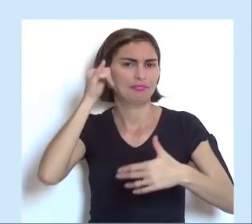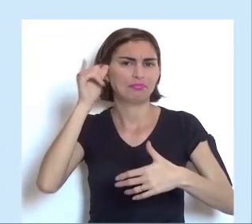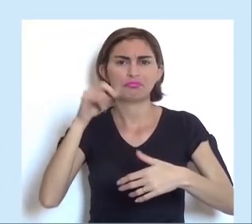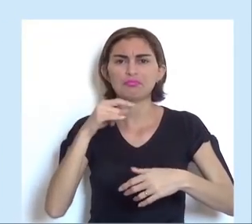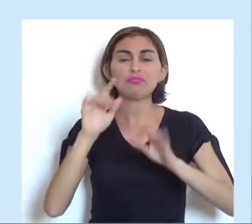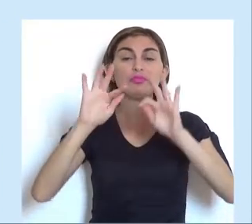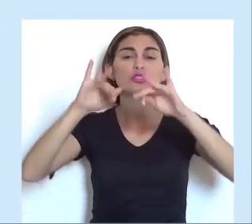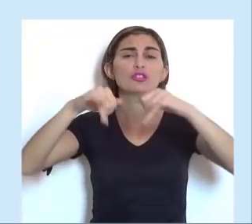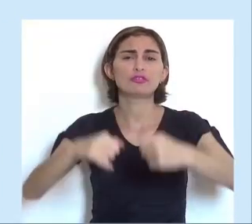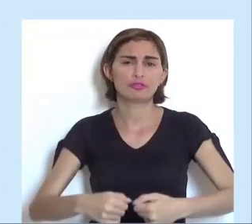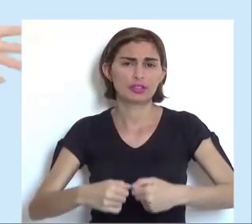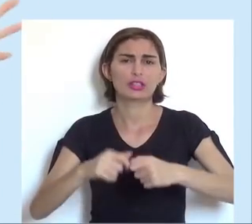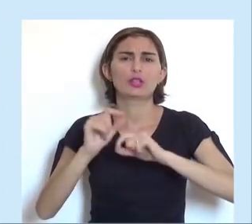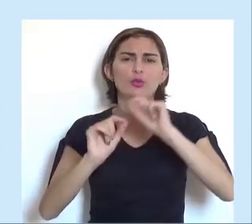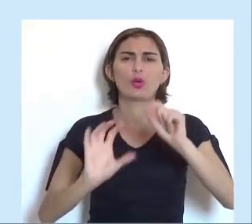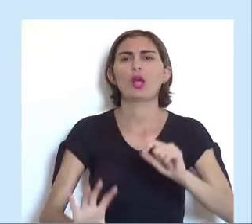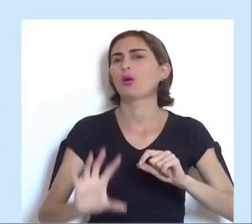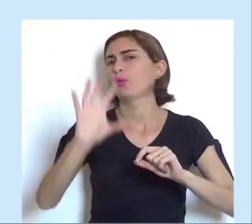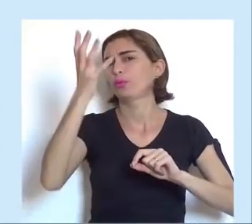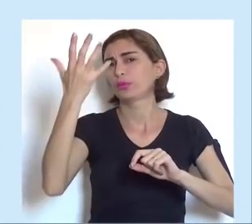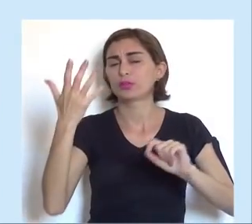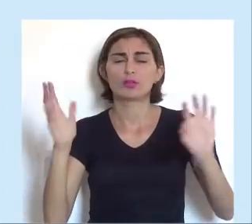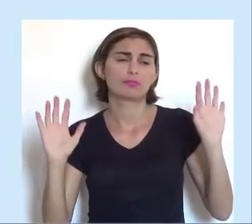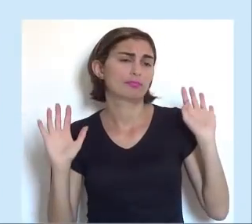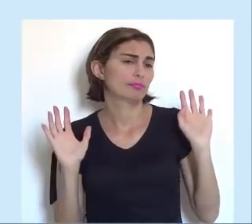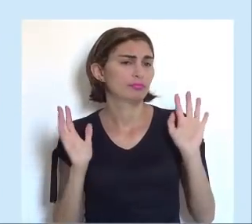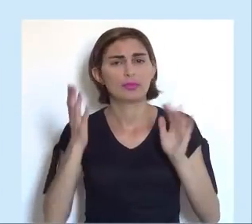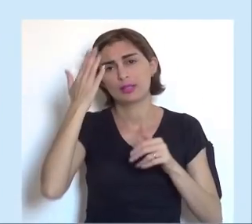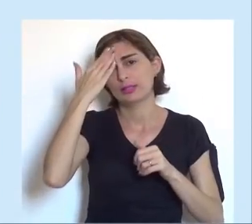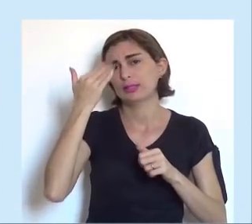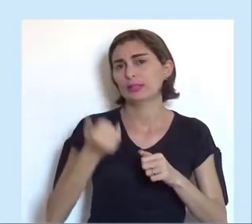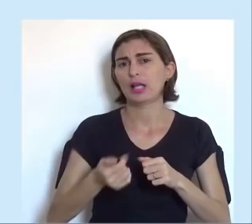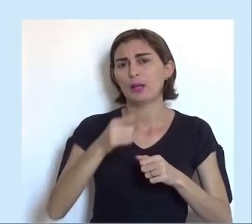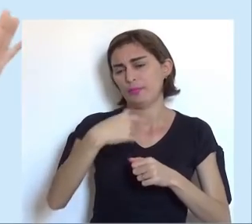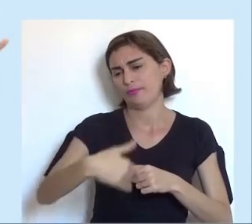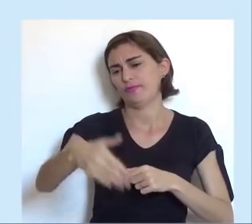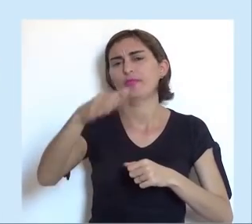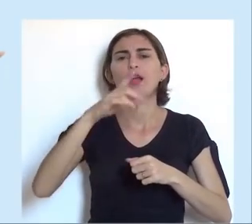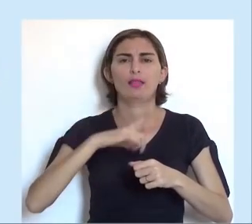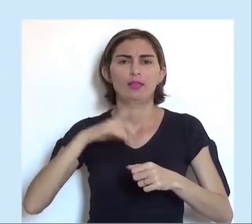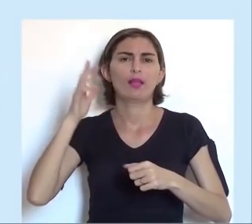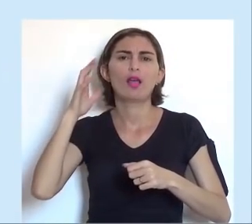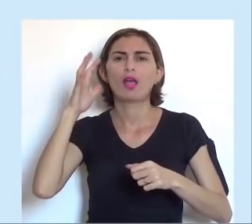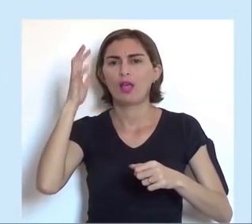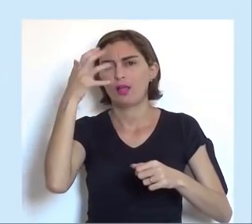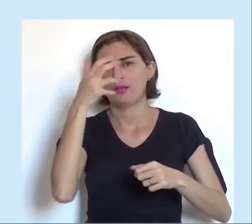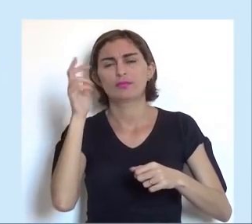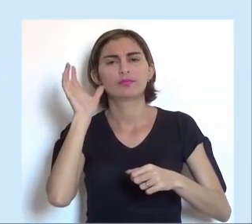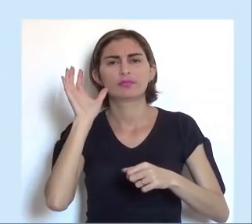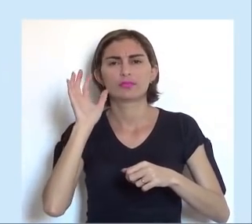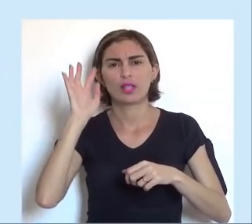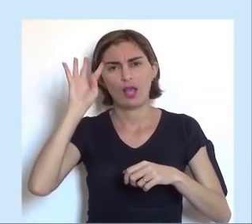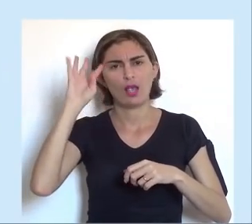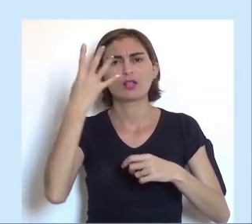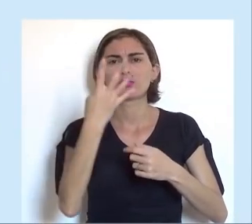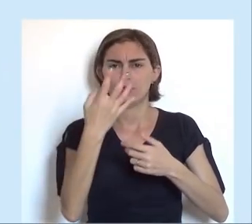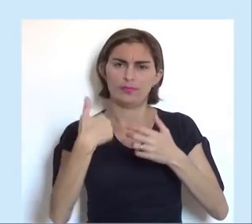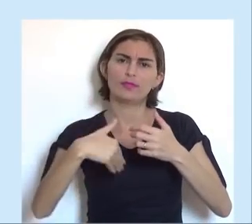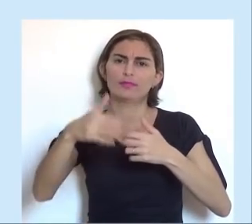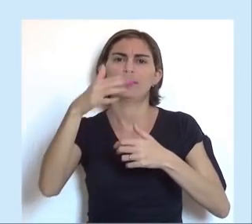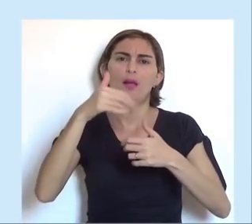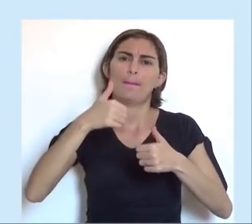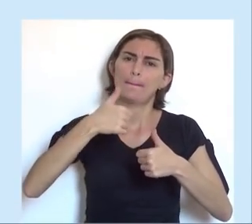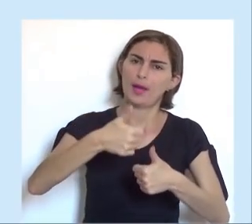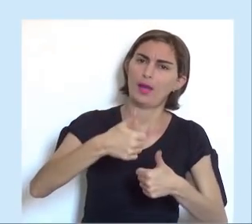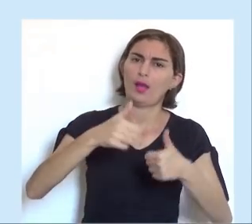seja, o fim vai acontecer de uma forma ou de outra, a gente já sente que aquilo dali vai ter uma solução, para o bem ou para o mal, para a